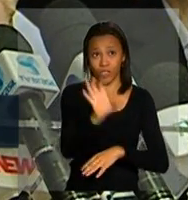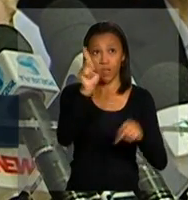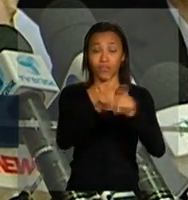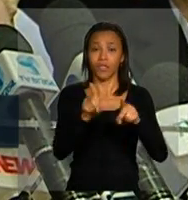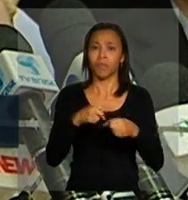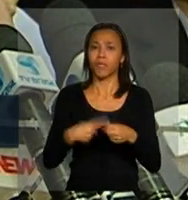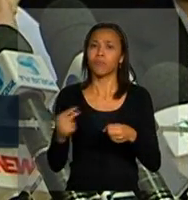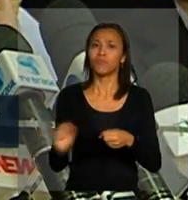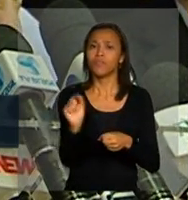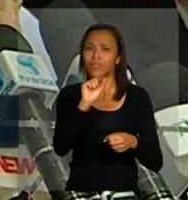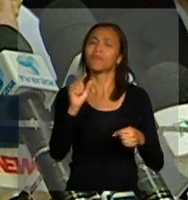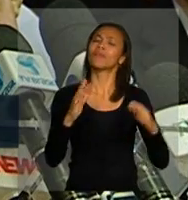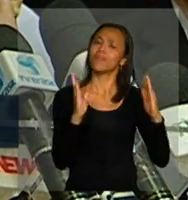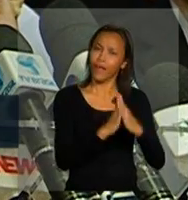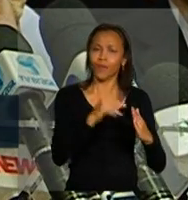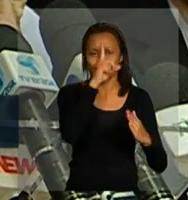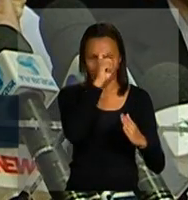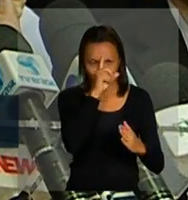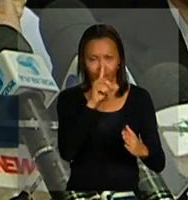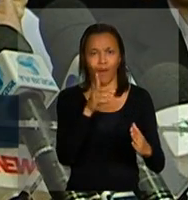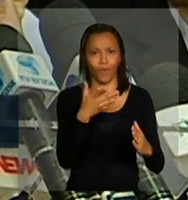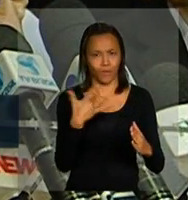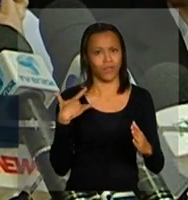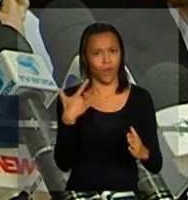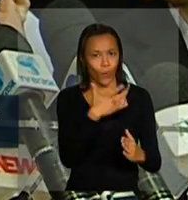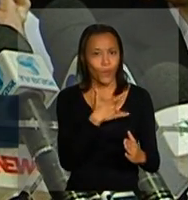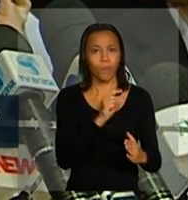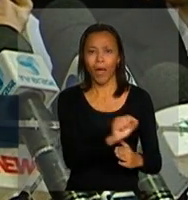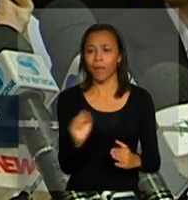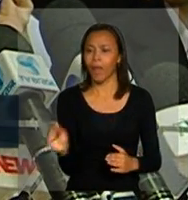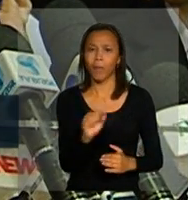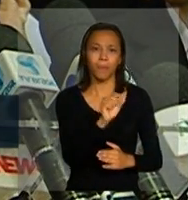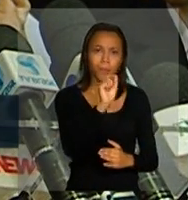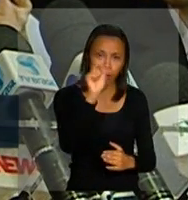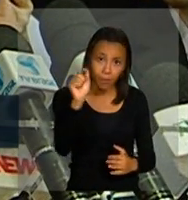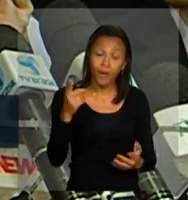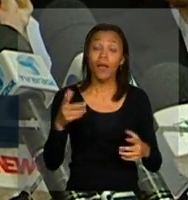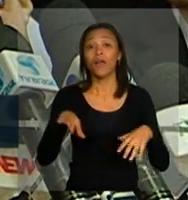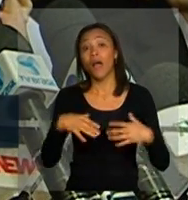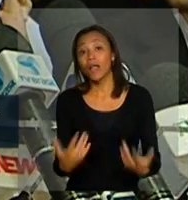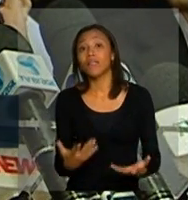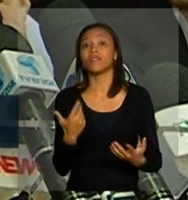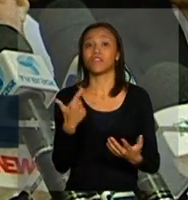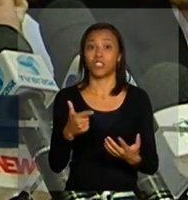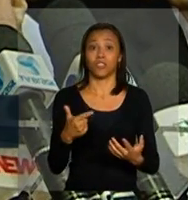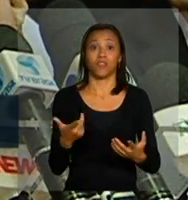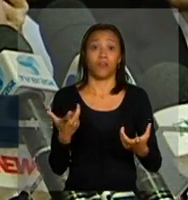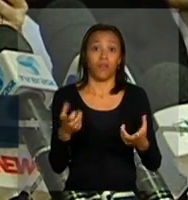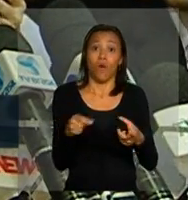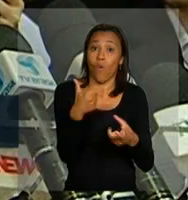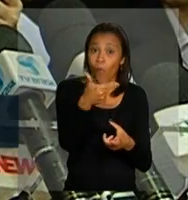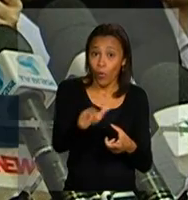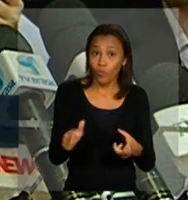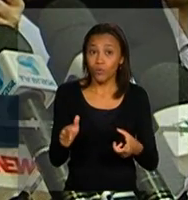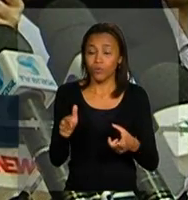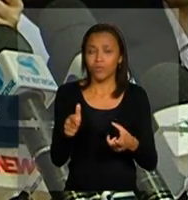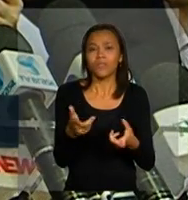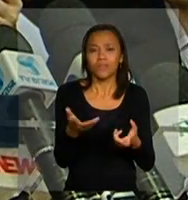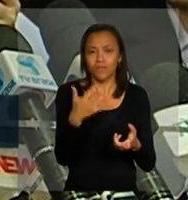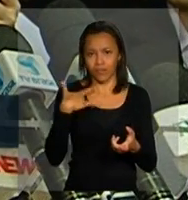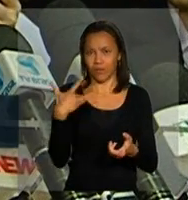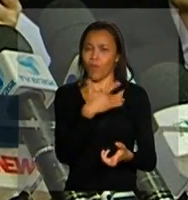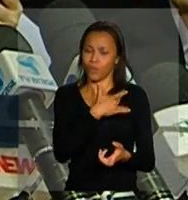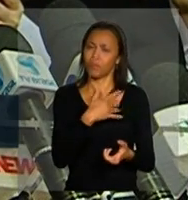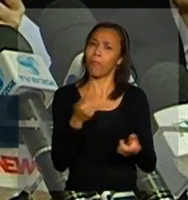das unidades de saúde, os locais tradicionais de realização da testagem, além das unidades de saúde nos bairros, as unidades de base de saúde,